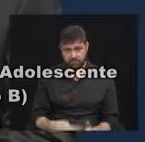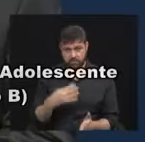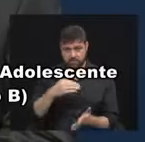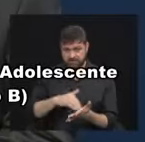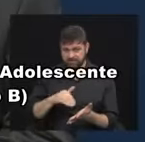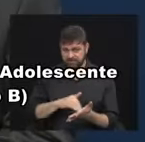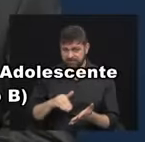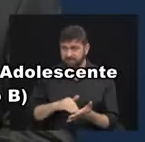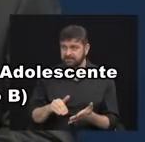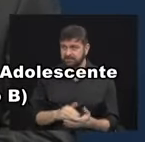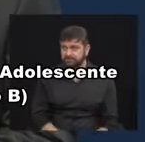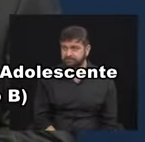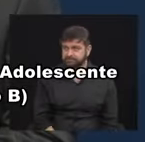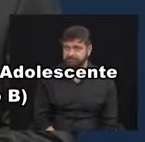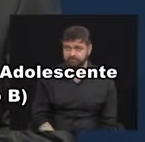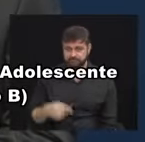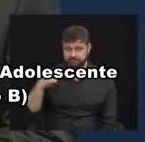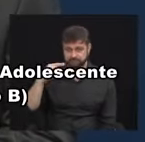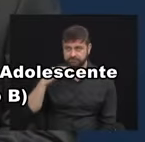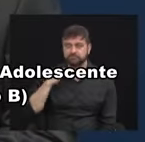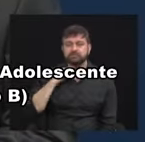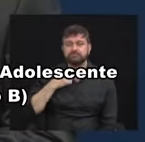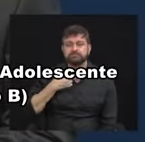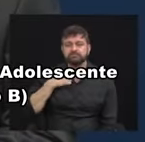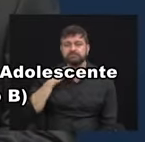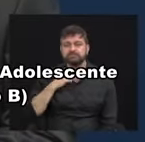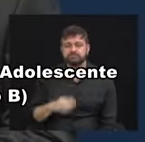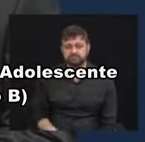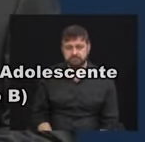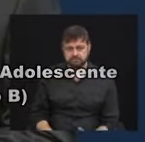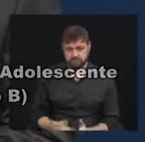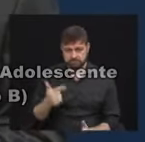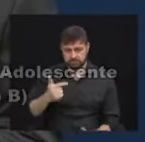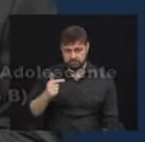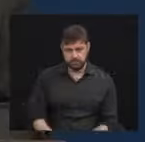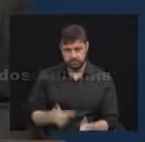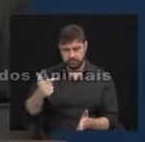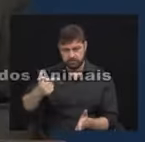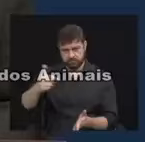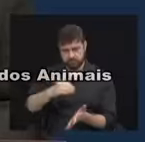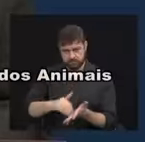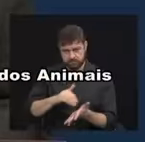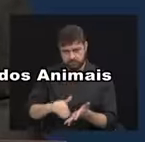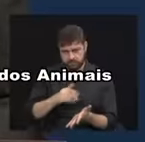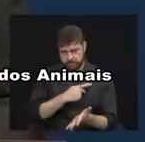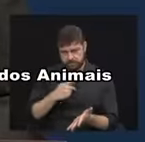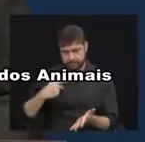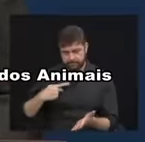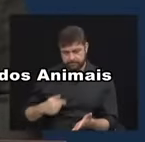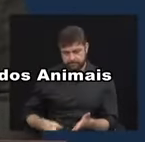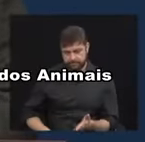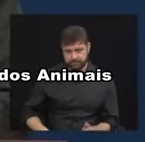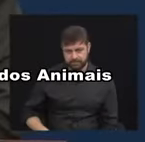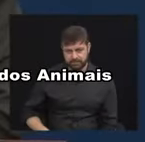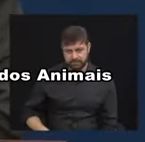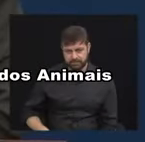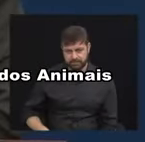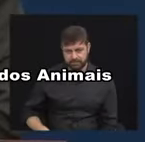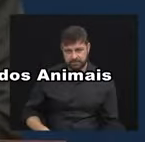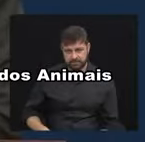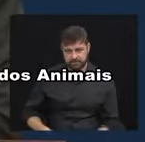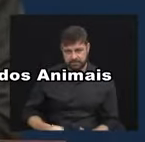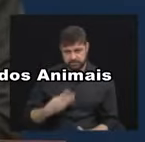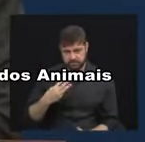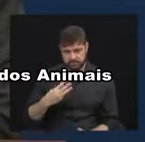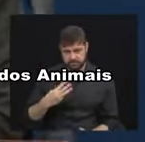Na Comissão Permanente dos Direitos da Criança e do Adolescente, a presidência é do vereador Gustavo Peta. Na Comissão de Proteção e Defesa dos Direitos dos